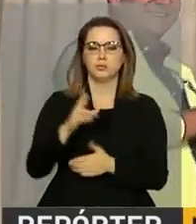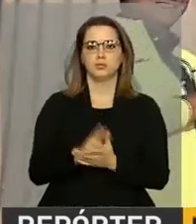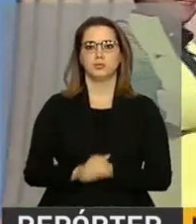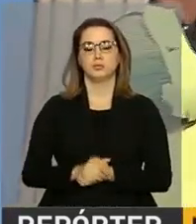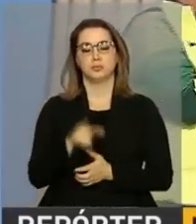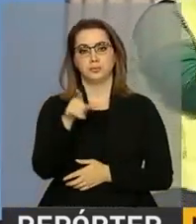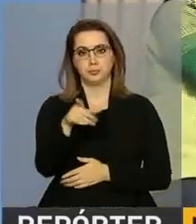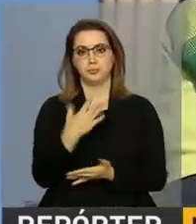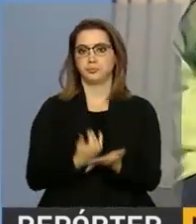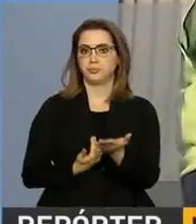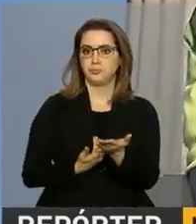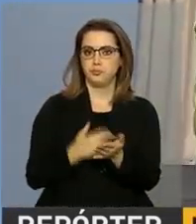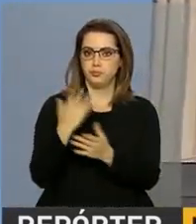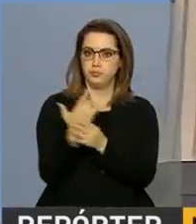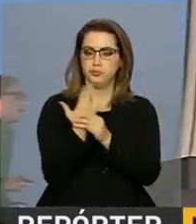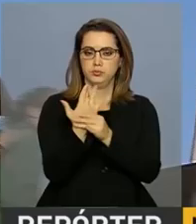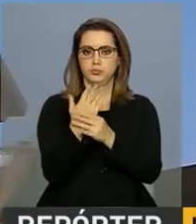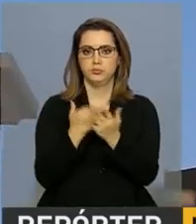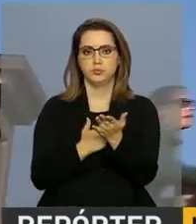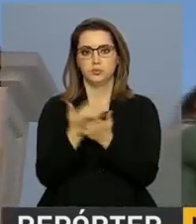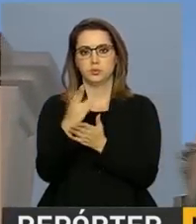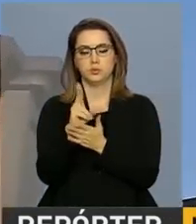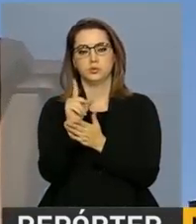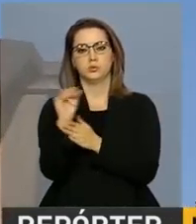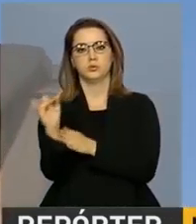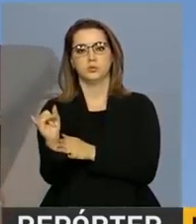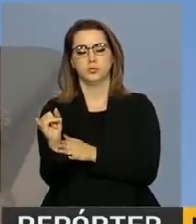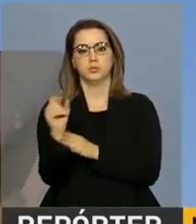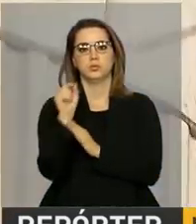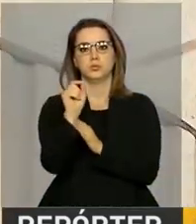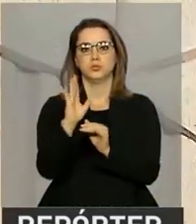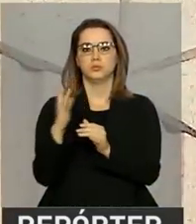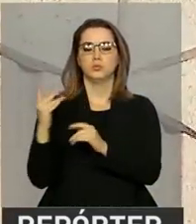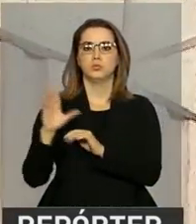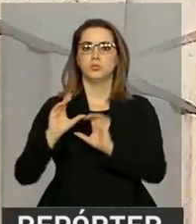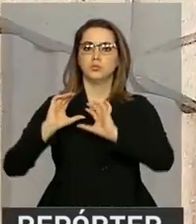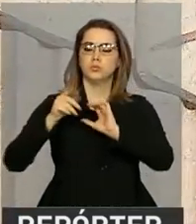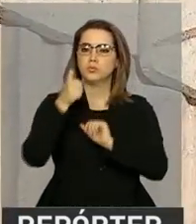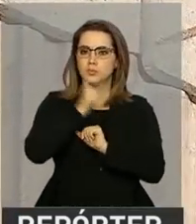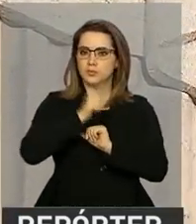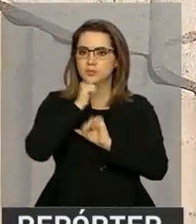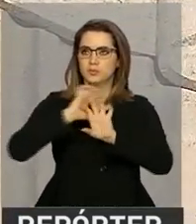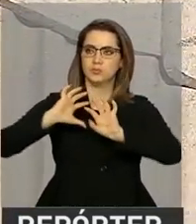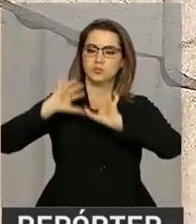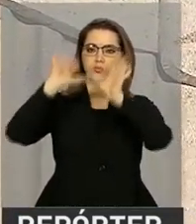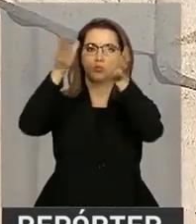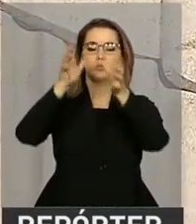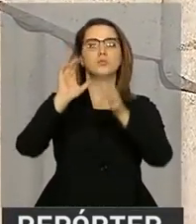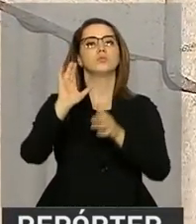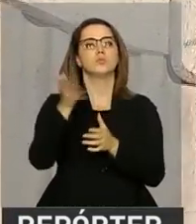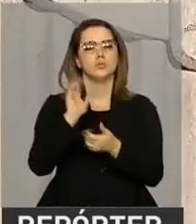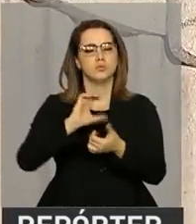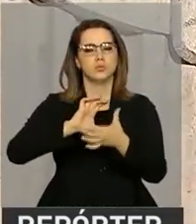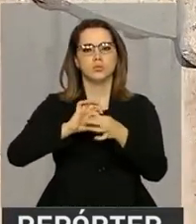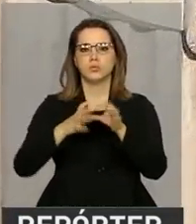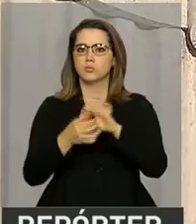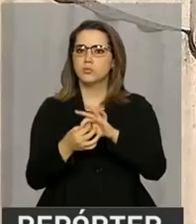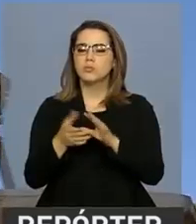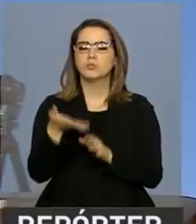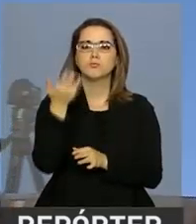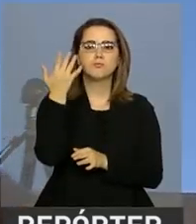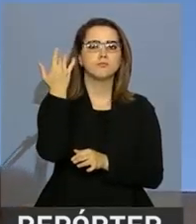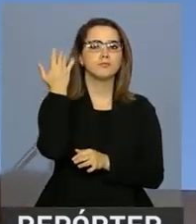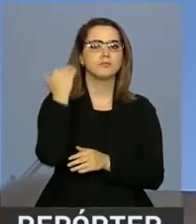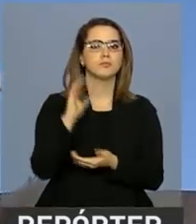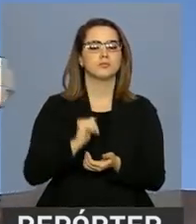dia de revezamento nas mãos da ex-jogadora de vôlei Isabel, que participou dos Jogos de Moscou em 1980